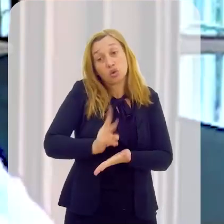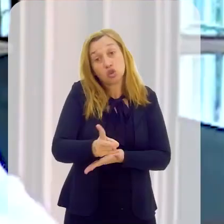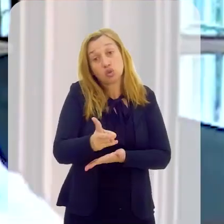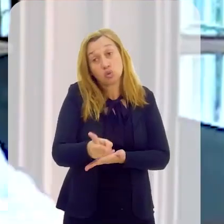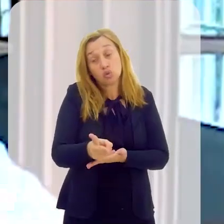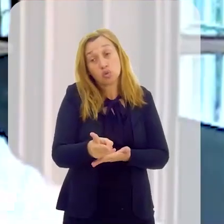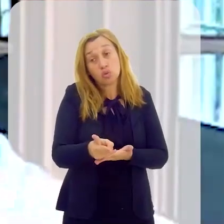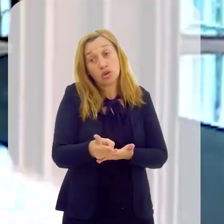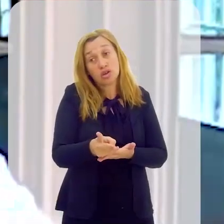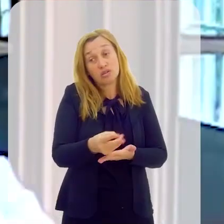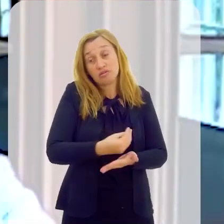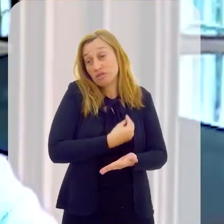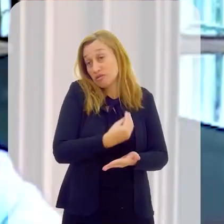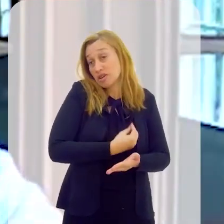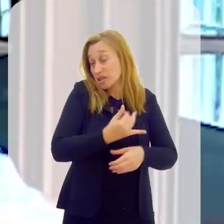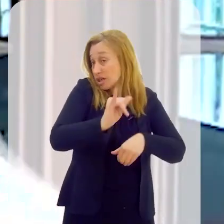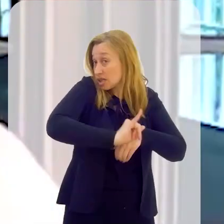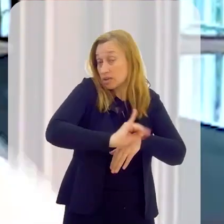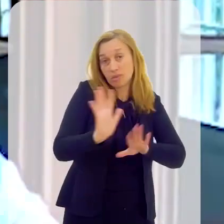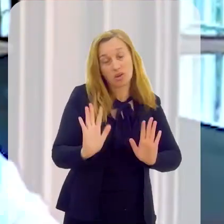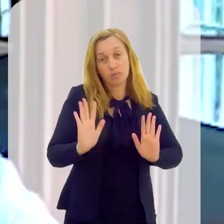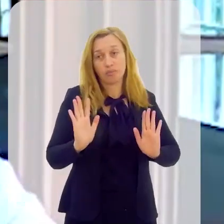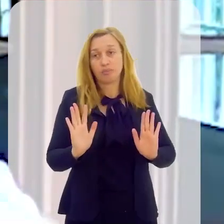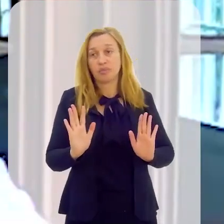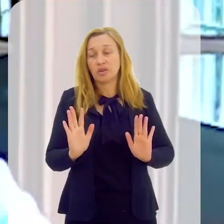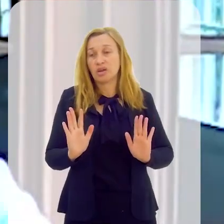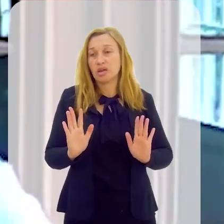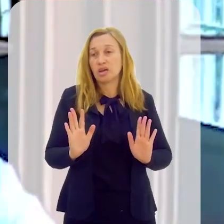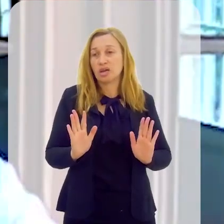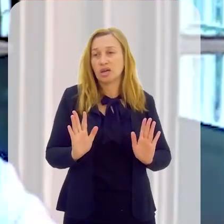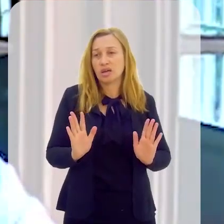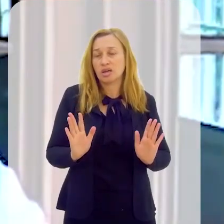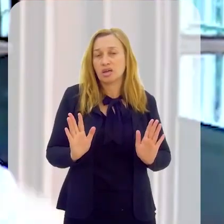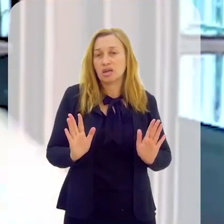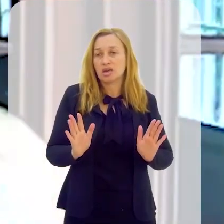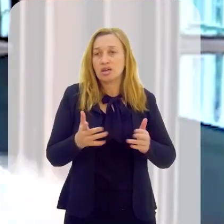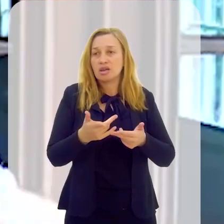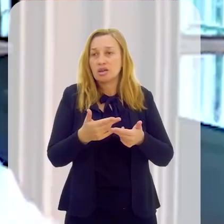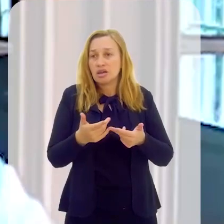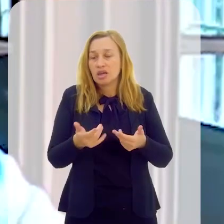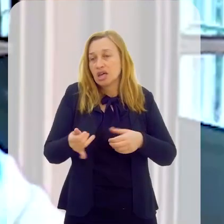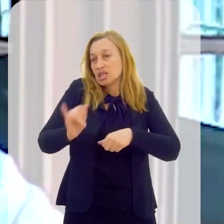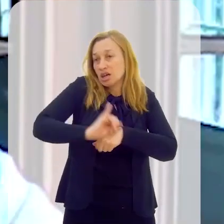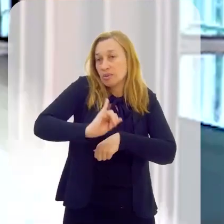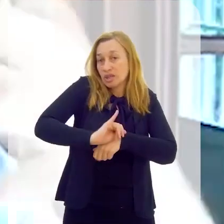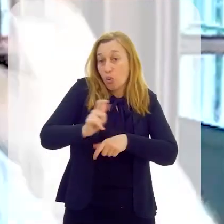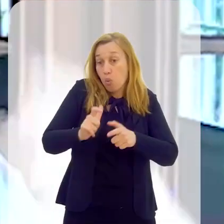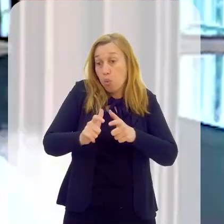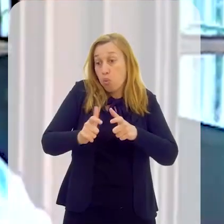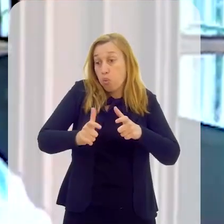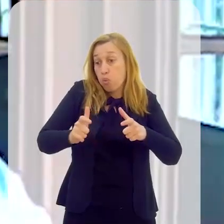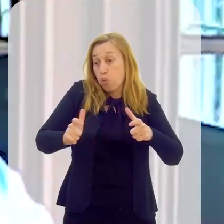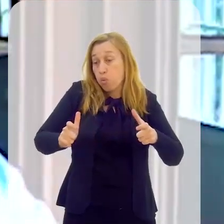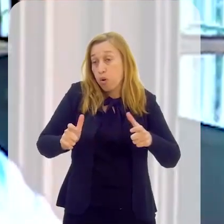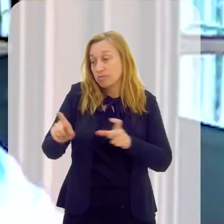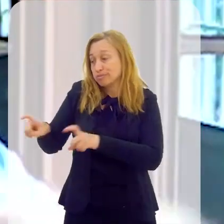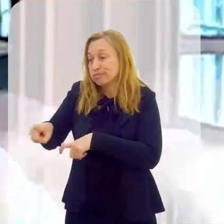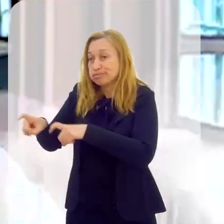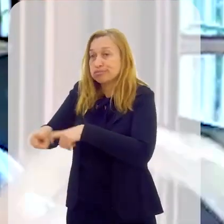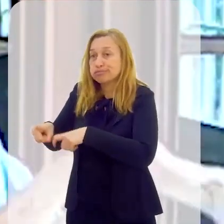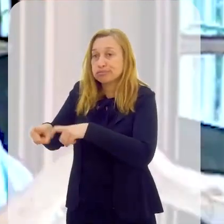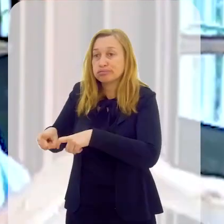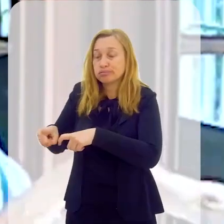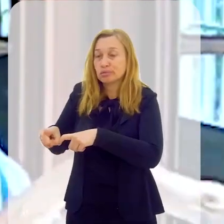na capital e isso aí acabou engendrando as capitais inchadas e